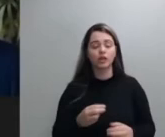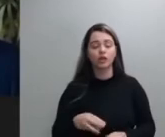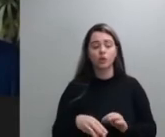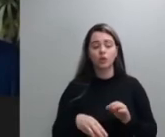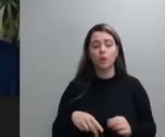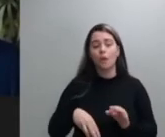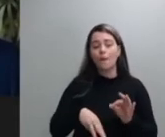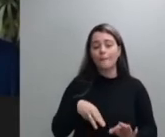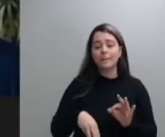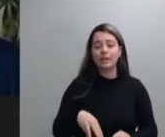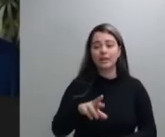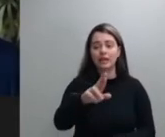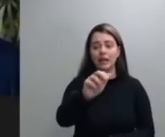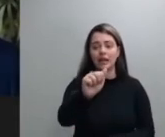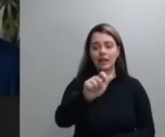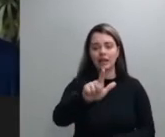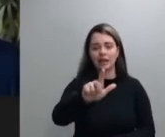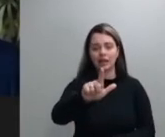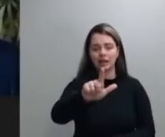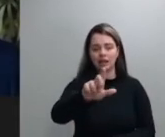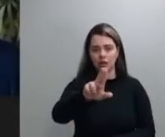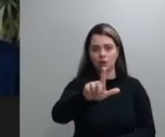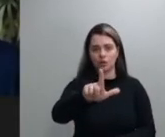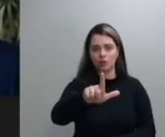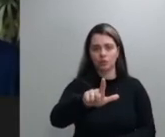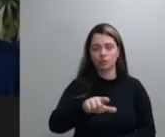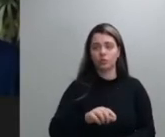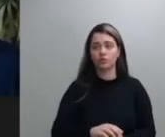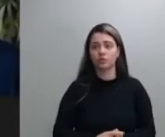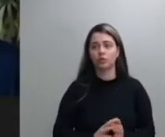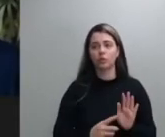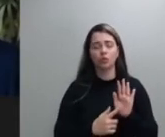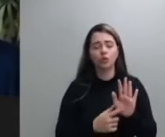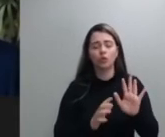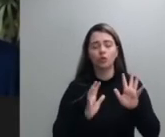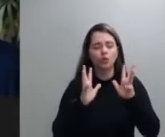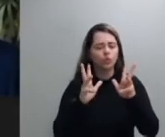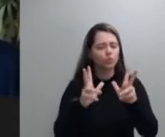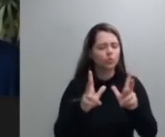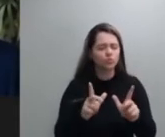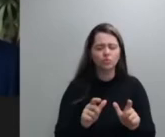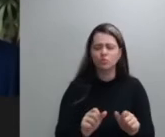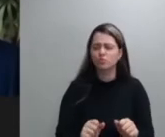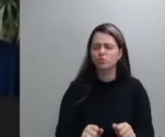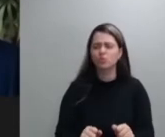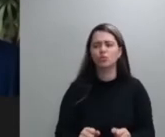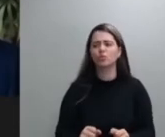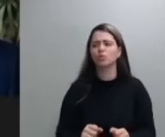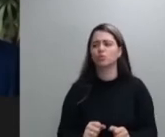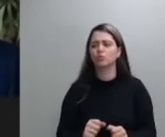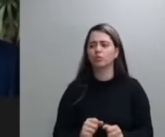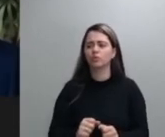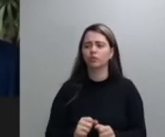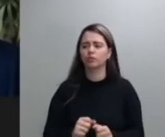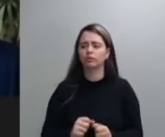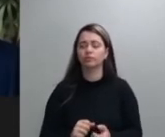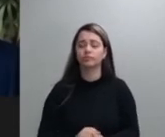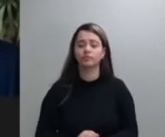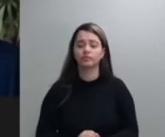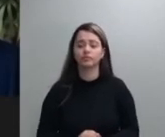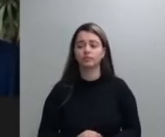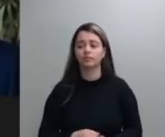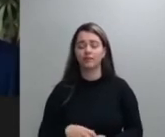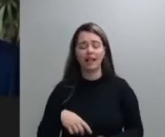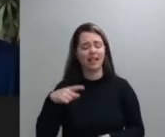sustentou que registros públicos seria todo e qualquer registro de órgãos do comercial cooperativa e lá na